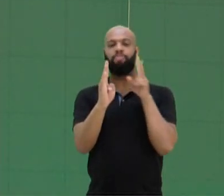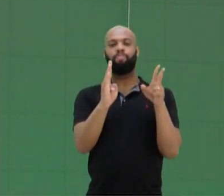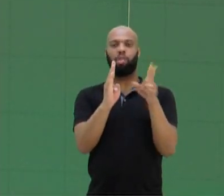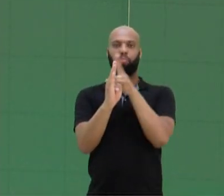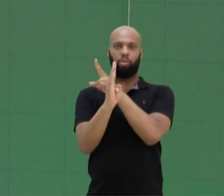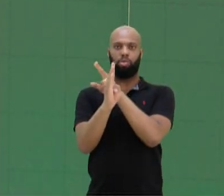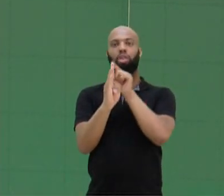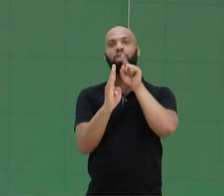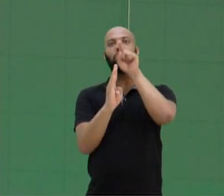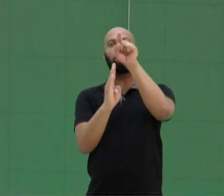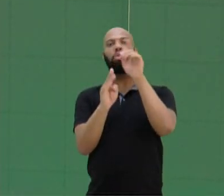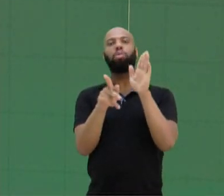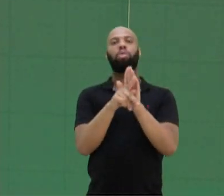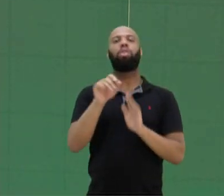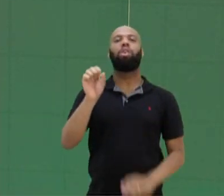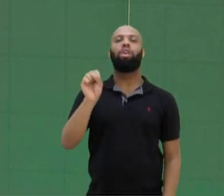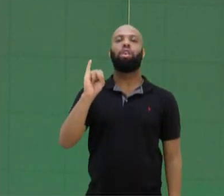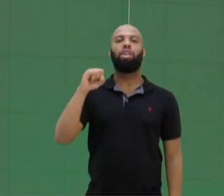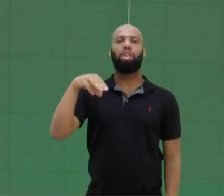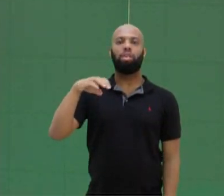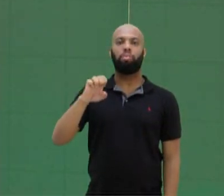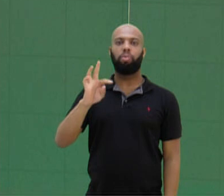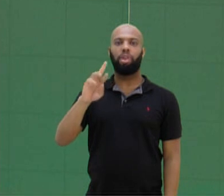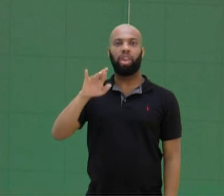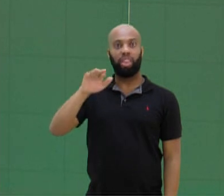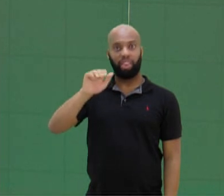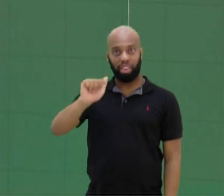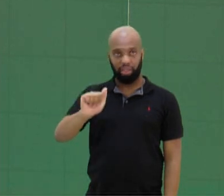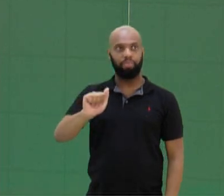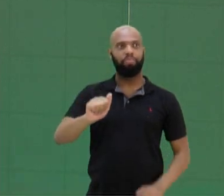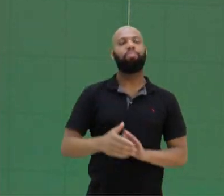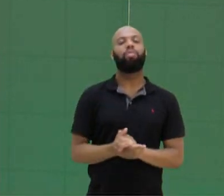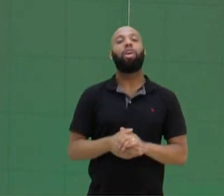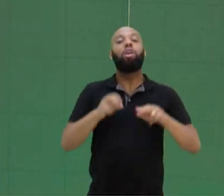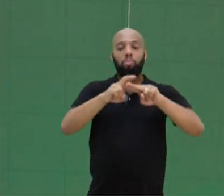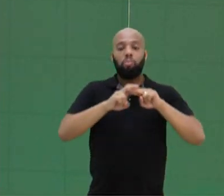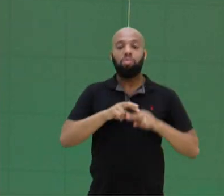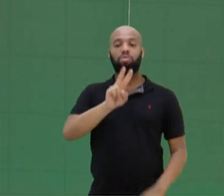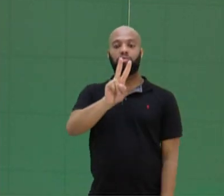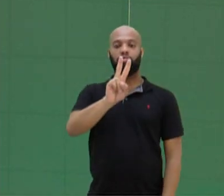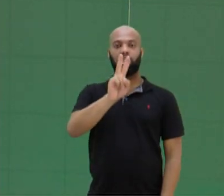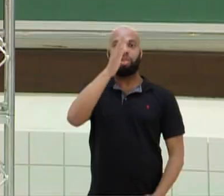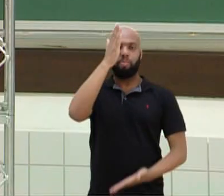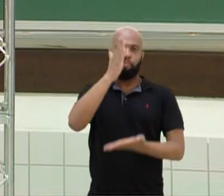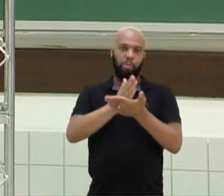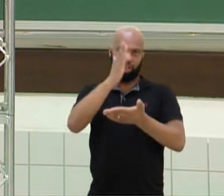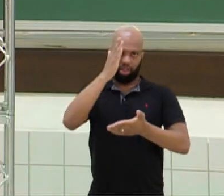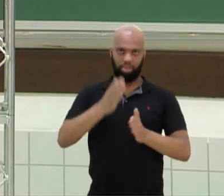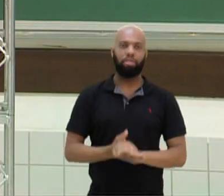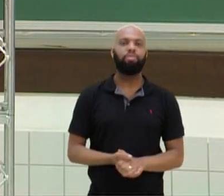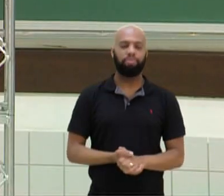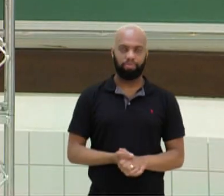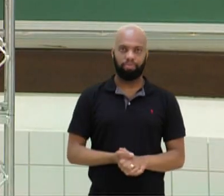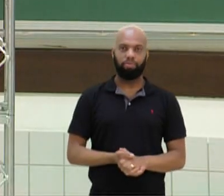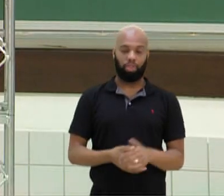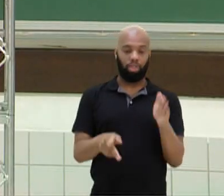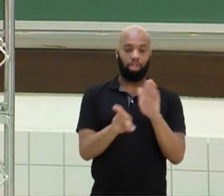O encontro dessas duas coordenadas é o nosso ponto de máximo.